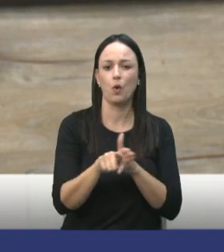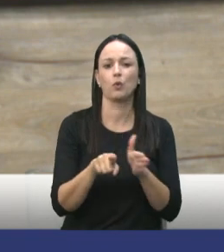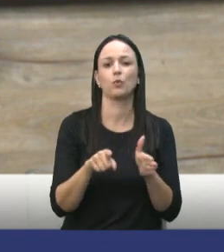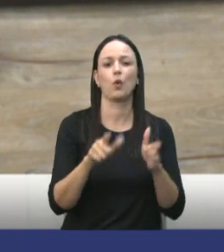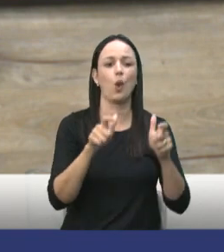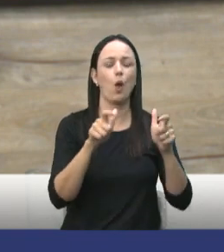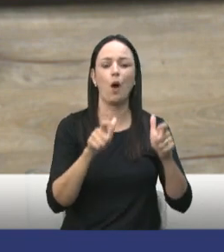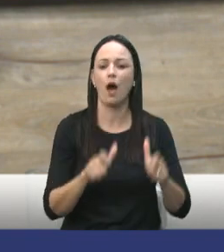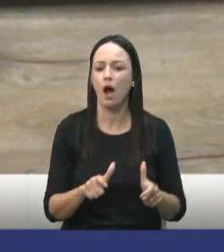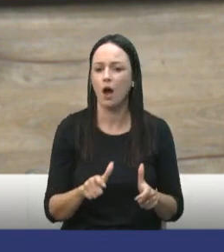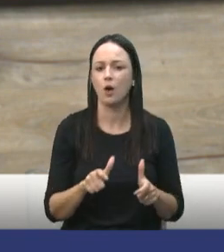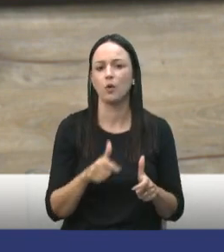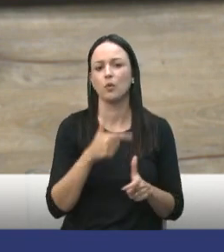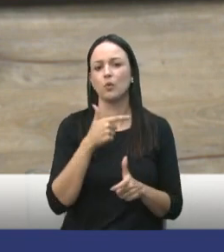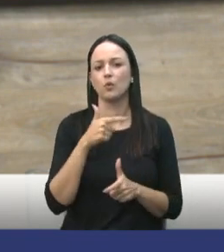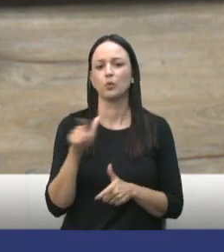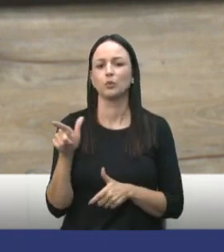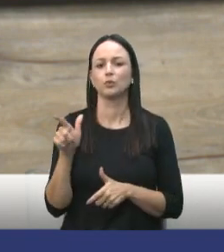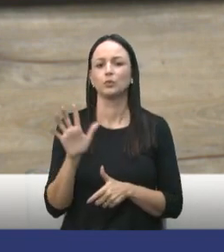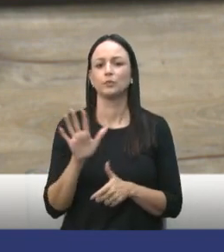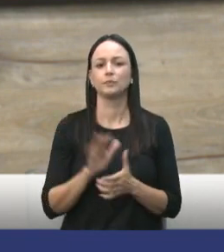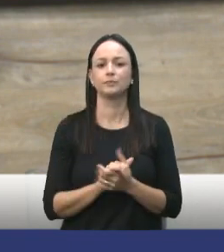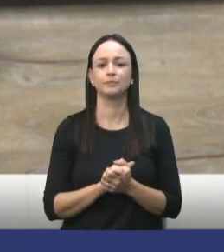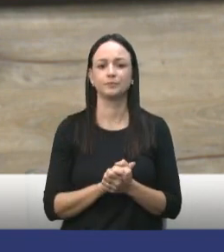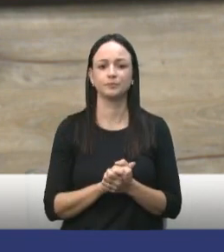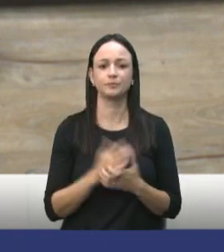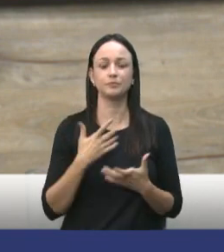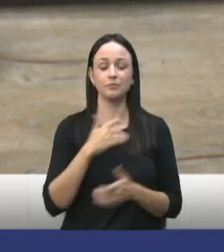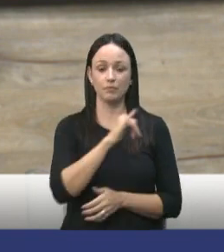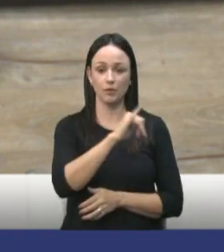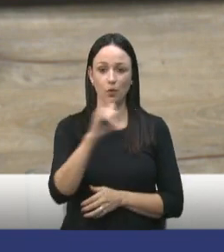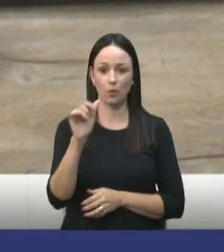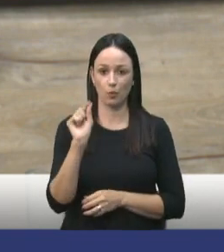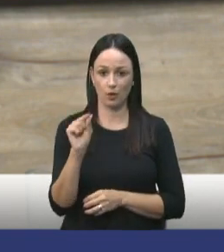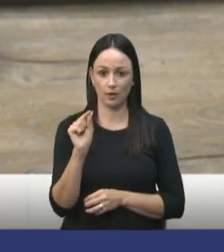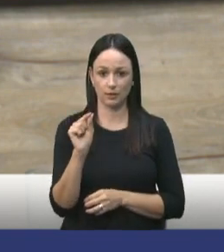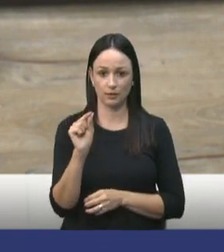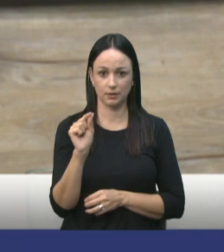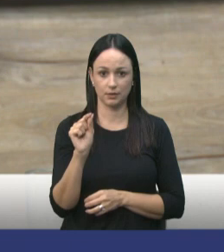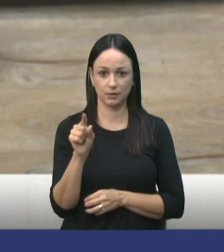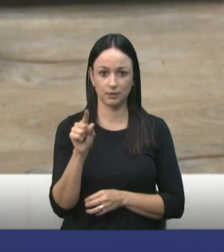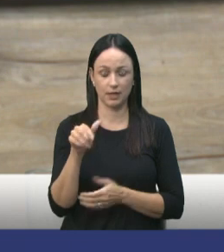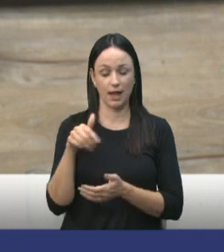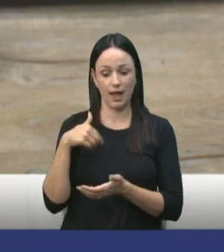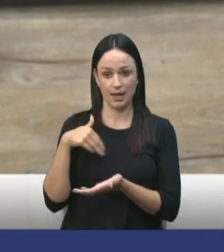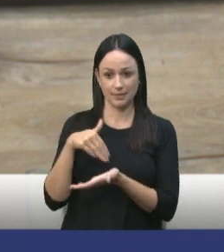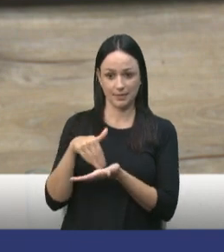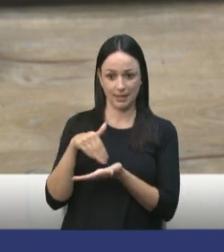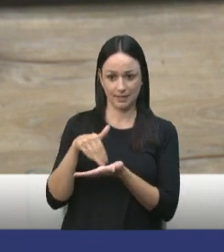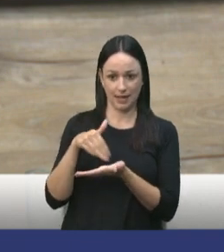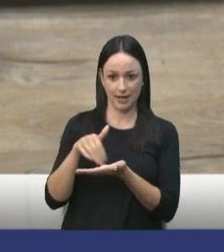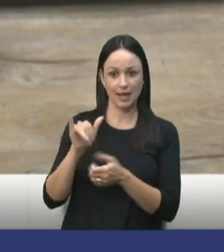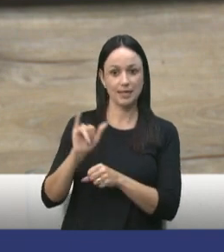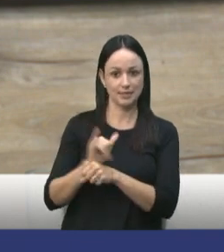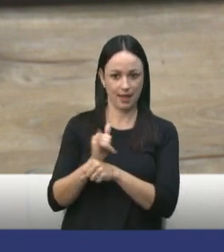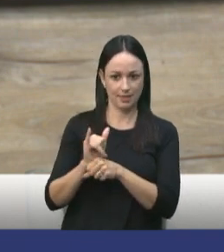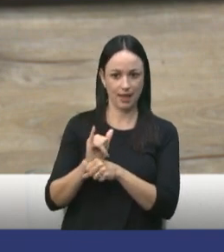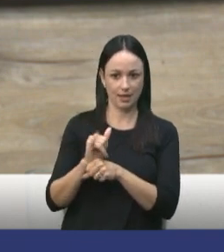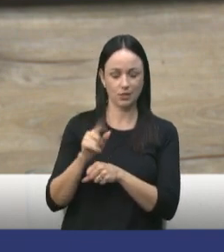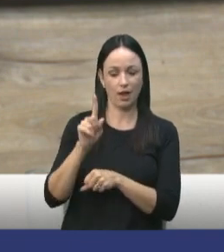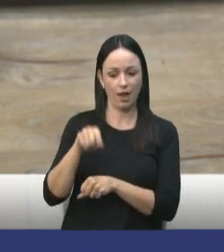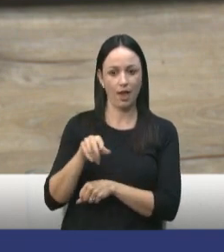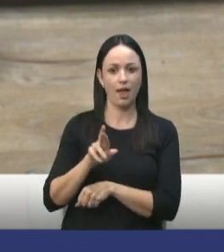local, alguma outra demanda. Quero lembrá-los que a Secretaria de Gestão Estratégica, a qual é responsável por